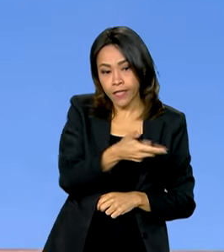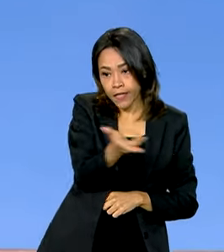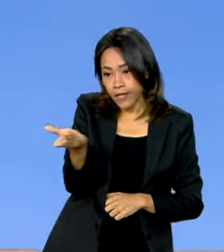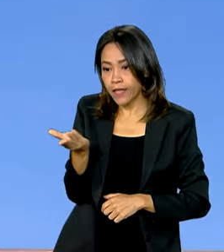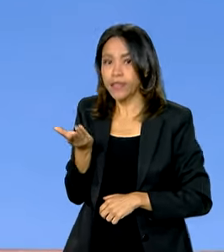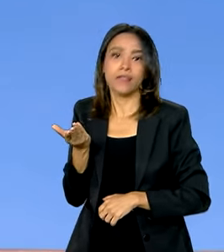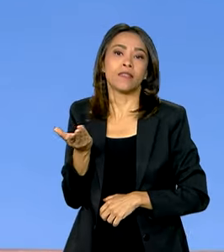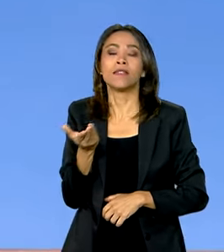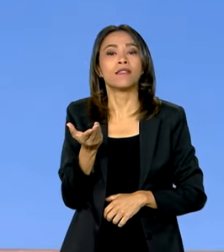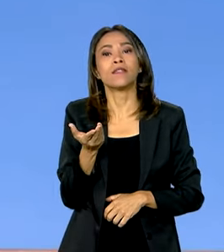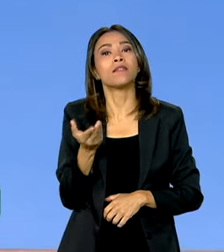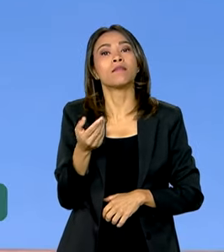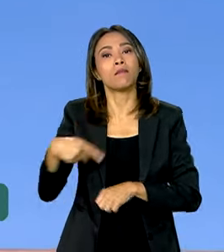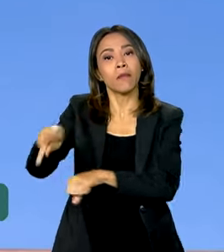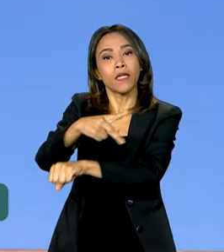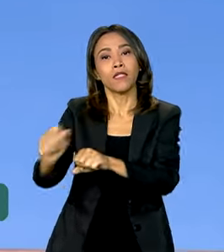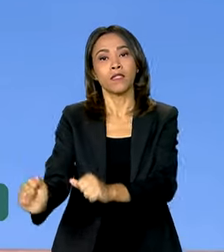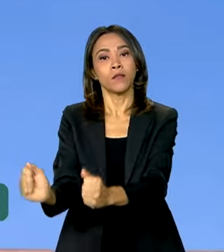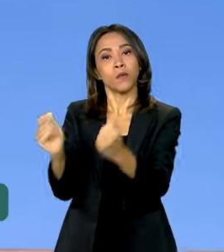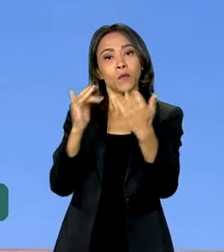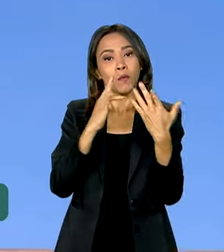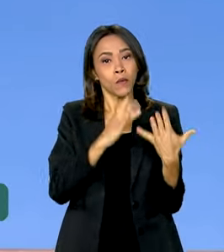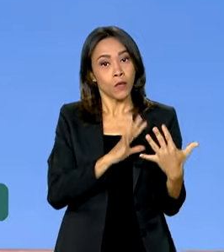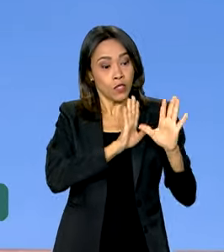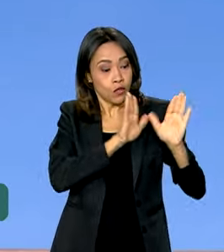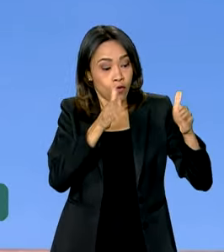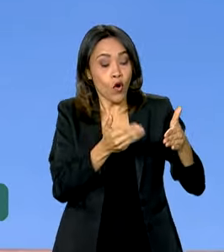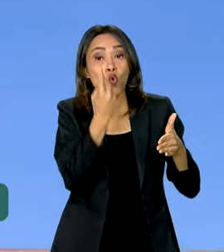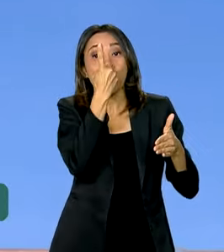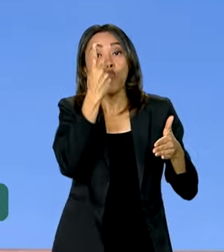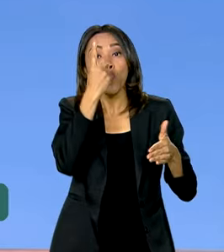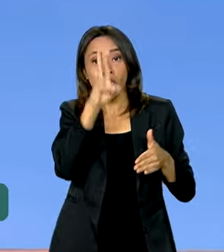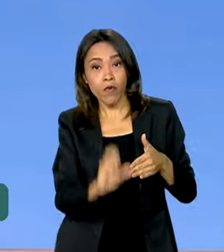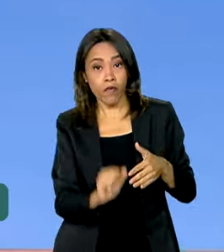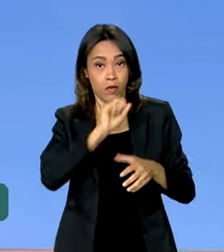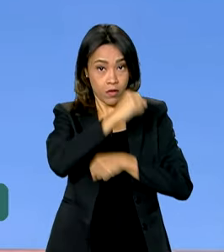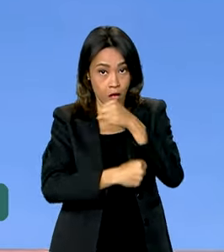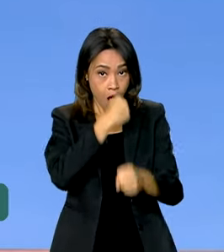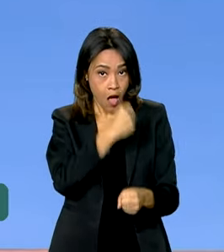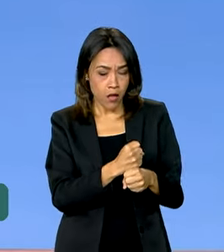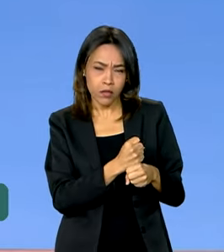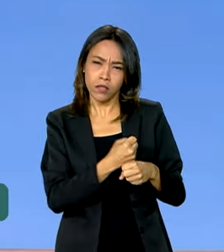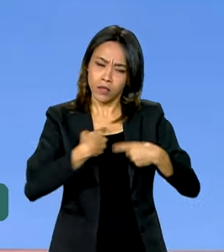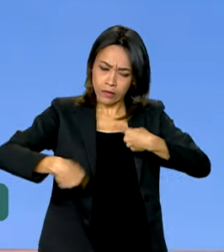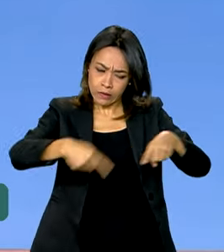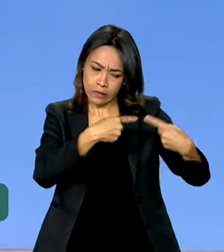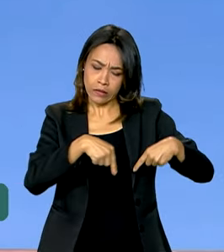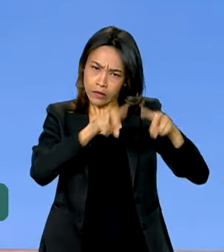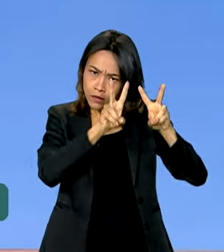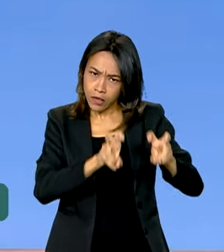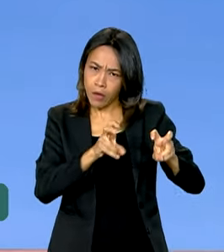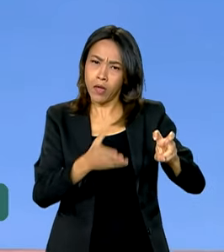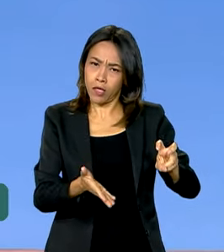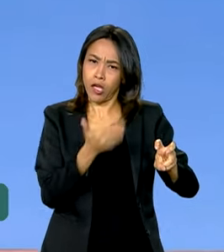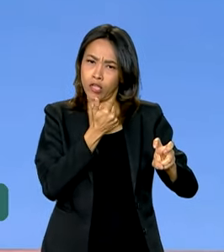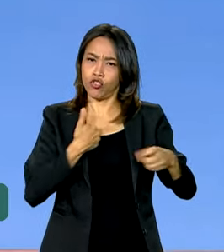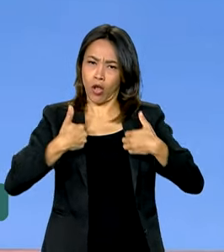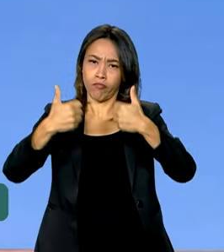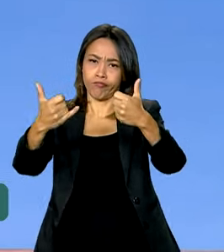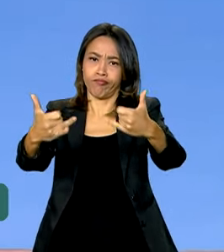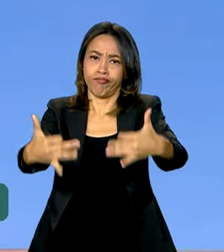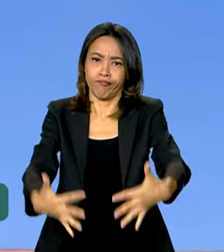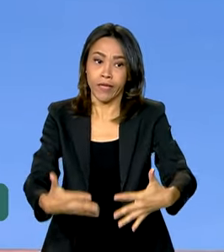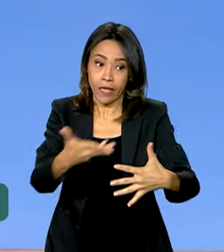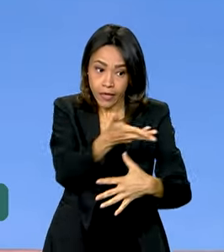esse fórum anual se reúne uma vez por ano para discutir os temas que foram mencionados e, nesse contexto,